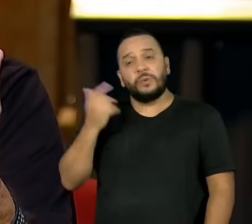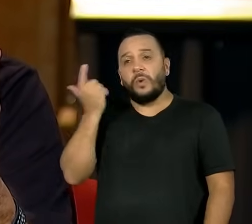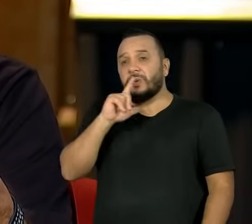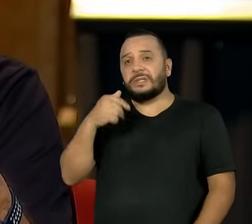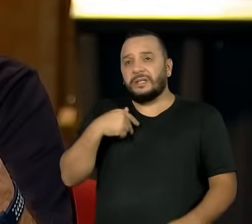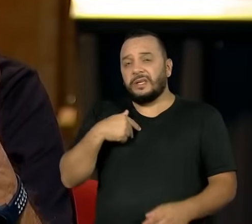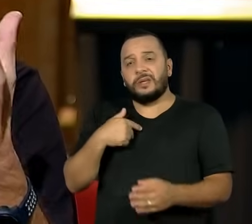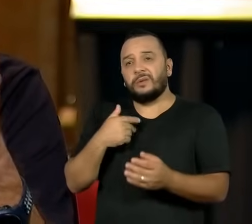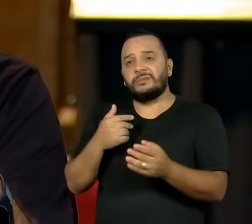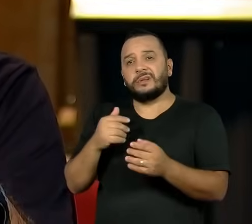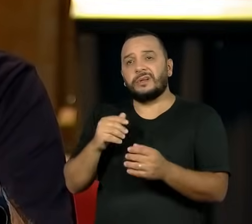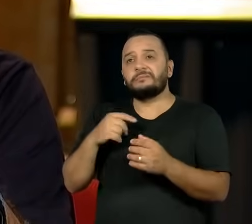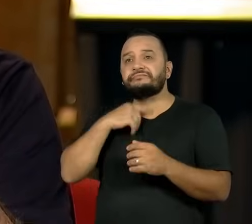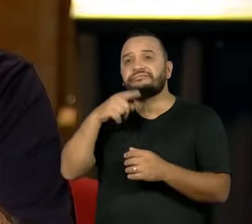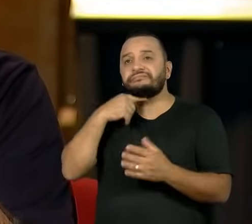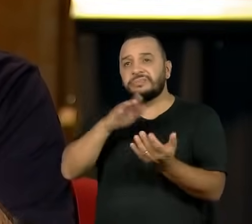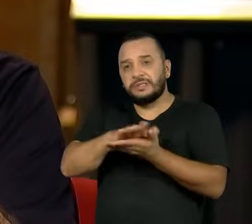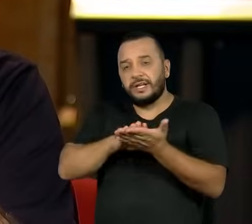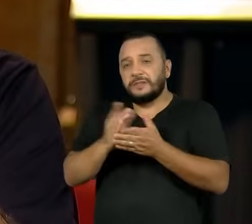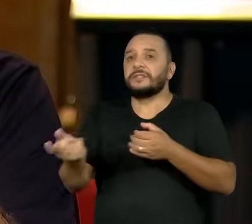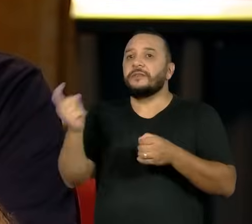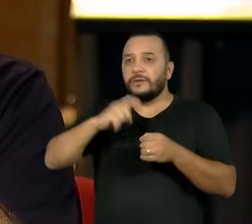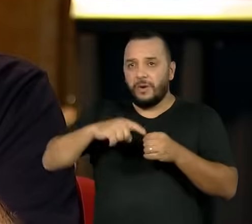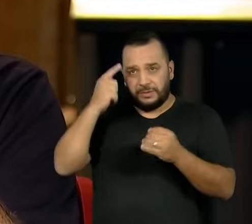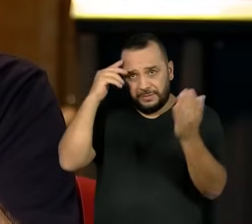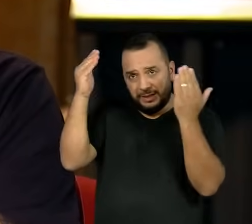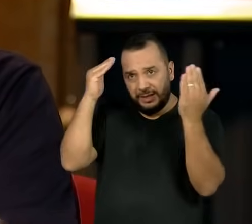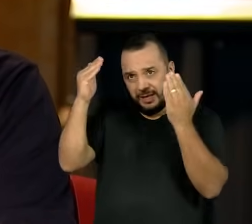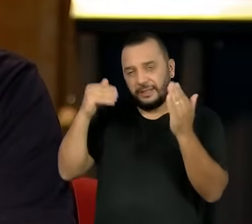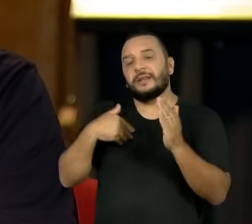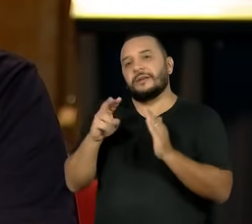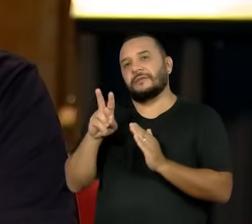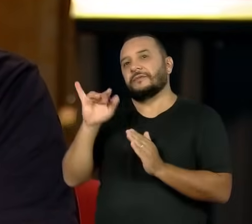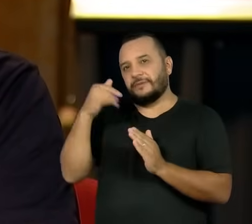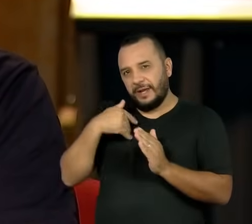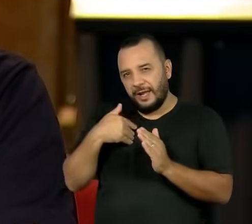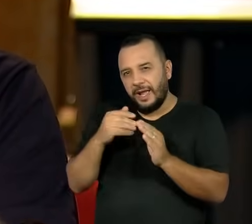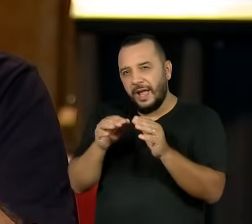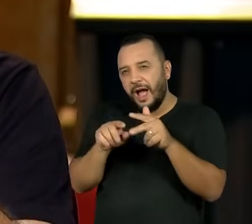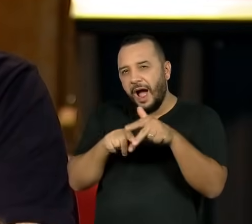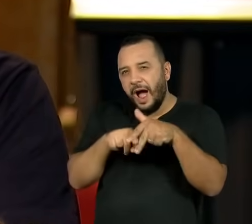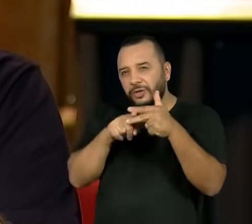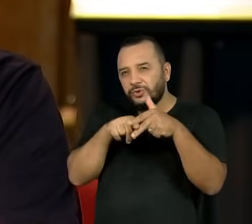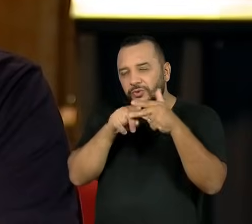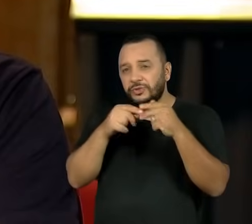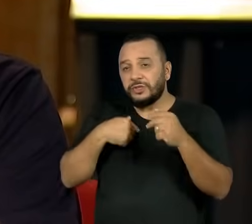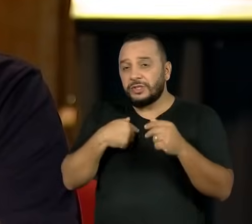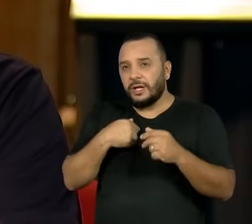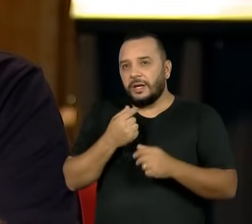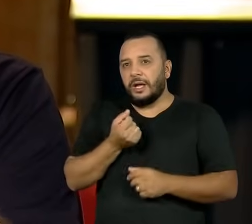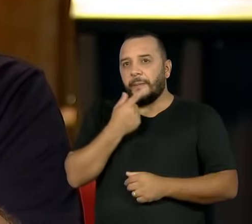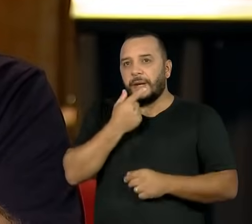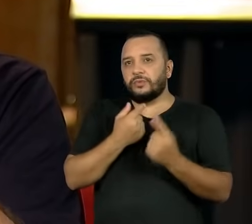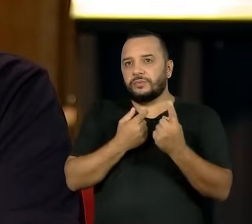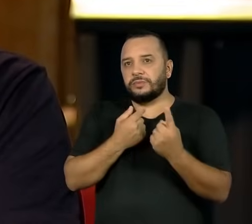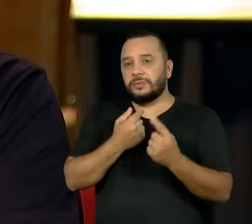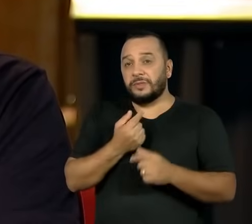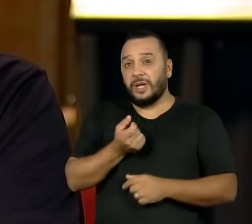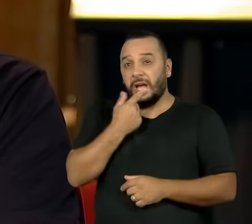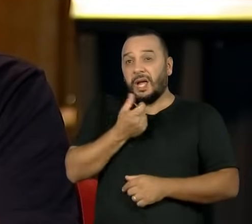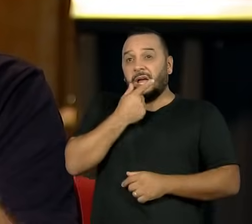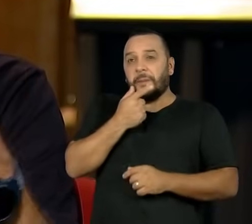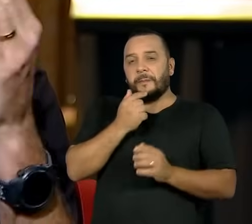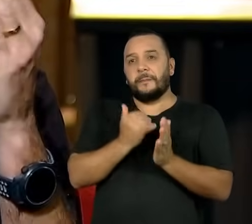na psiquiatra, e ela vai fazer ajuste de dose. Não respondeu ainda. Vamos mudar a medicação. Quando você muda